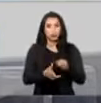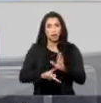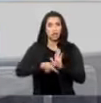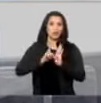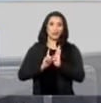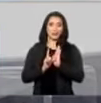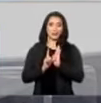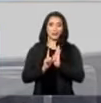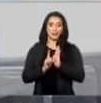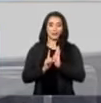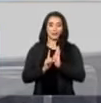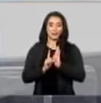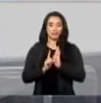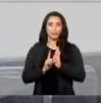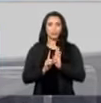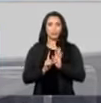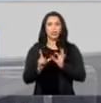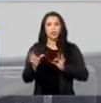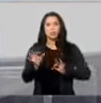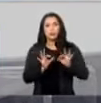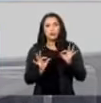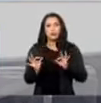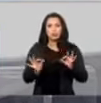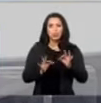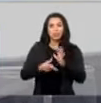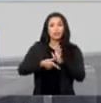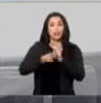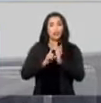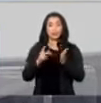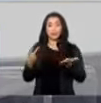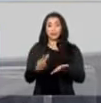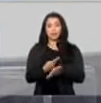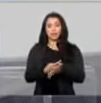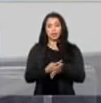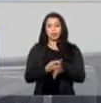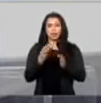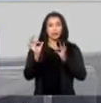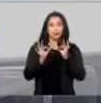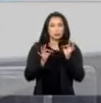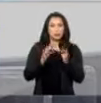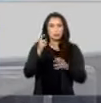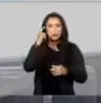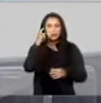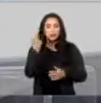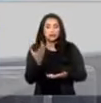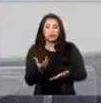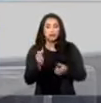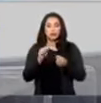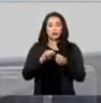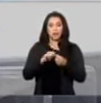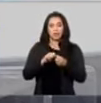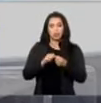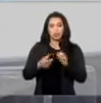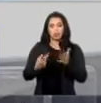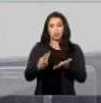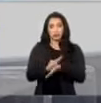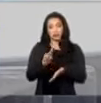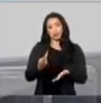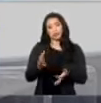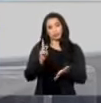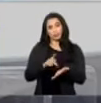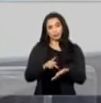determinação ainda no processo de roteiro, de planejamento, antes mesmo do projeto ser rodado. E isso